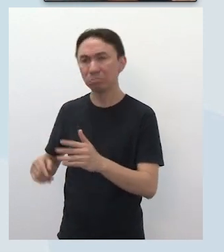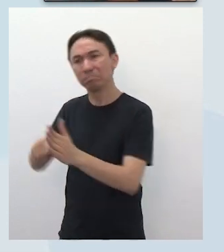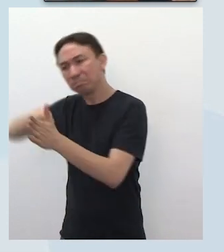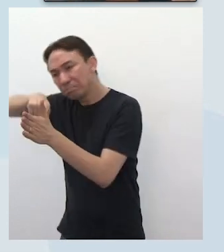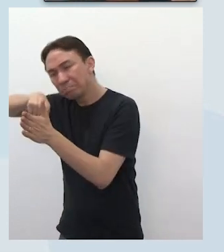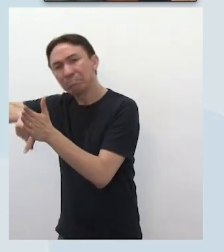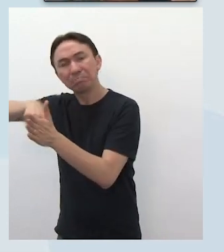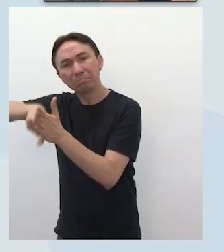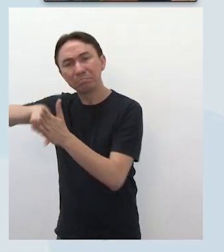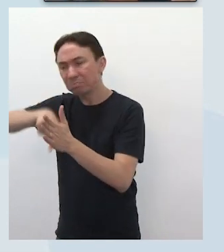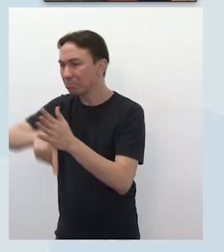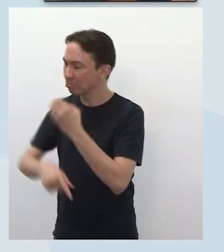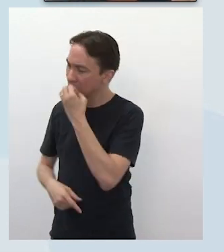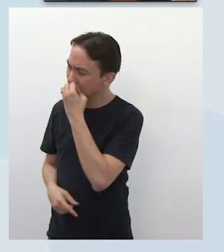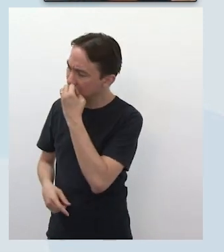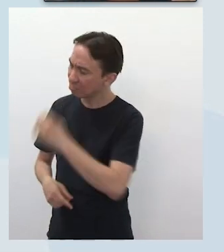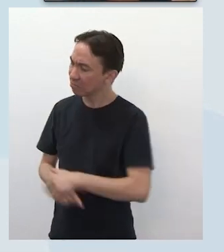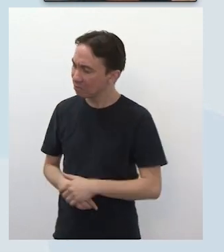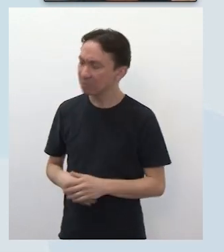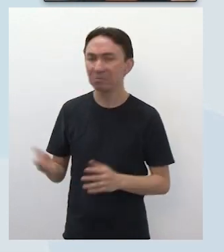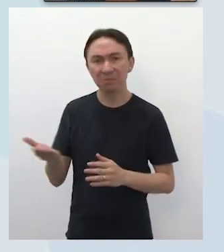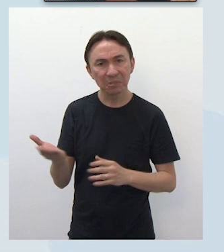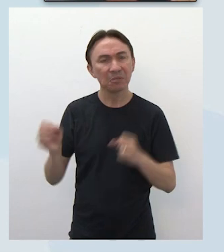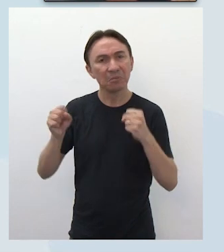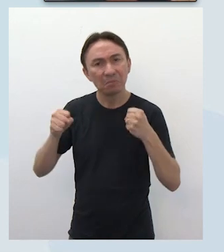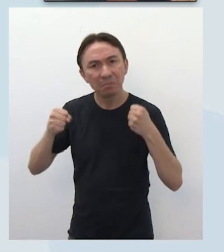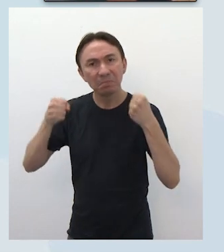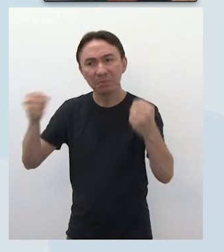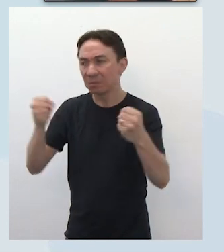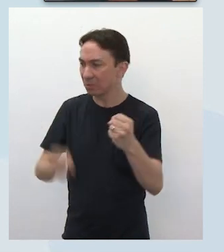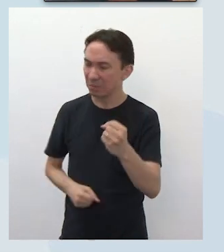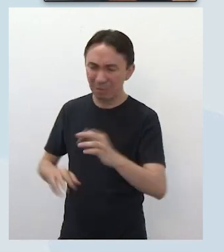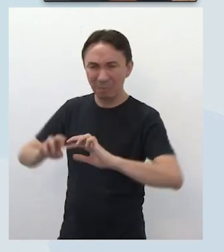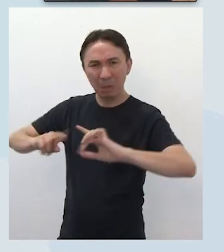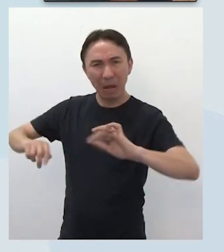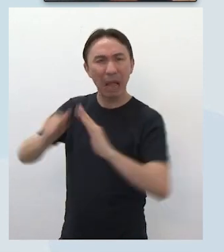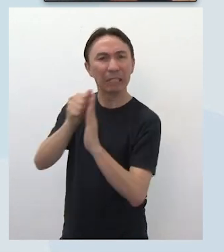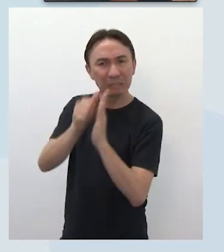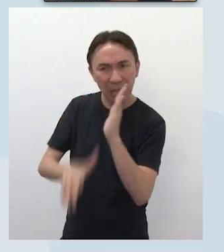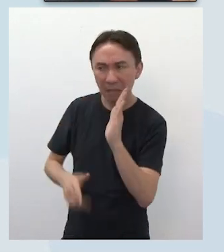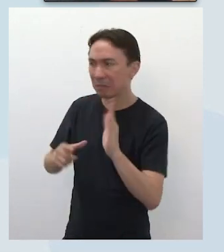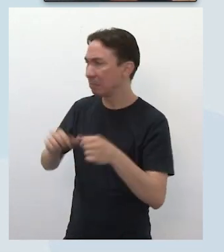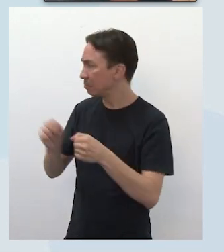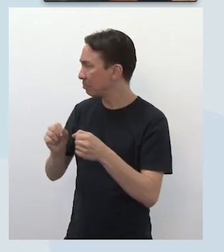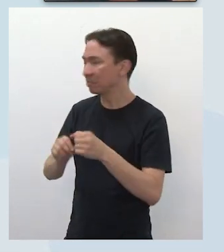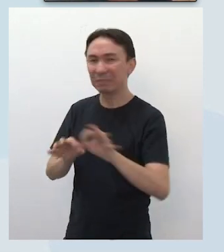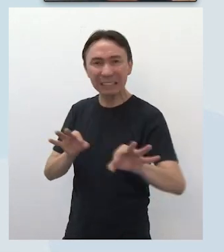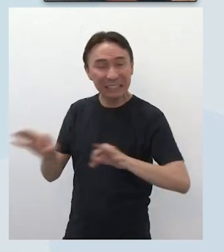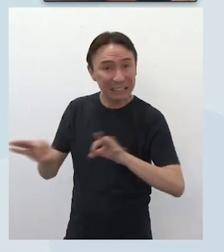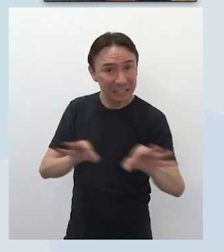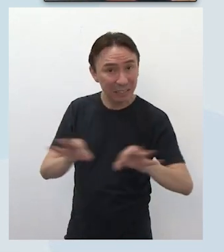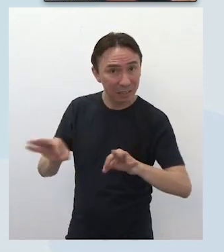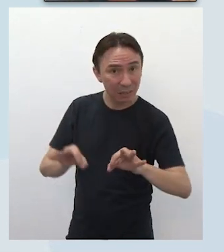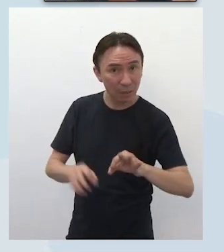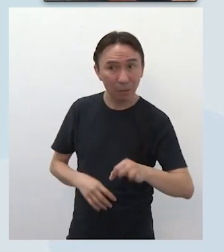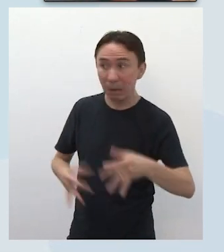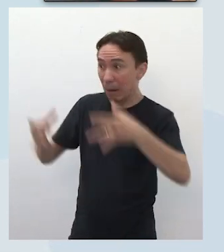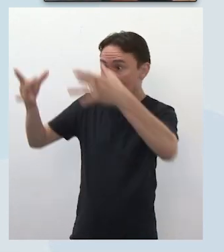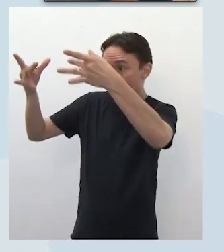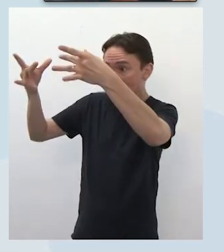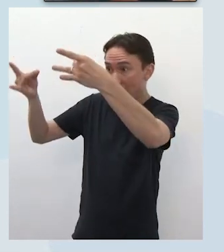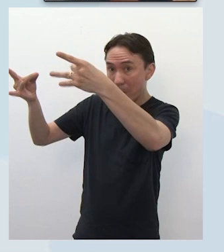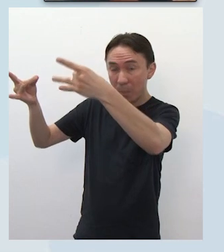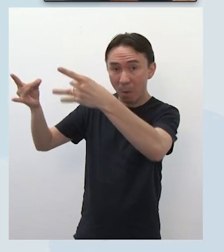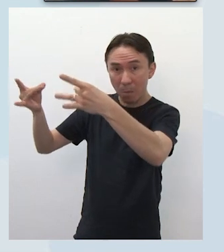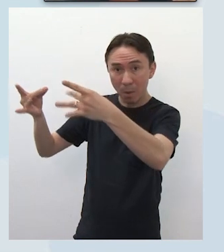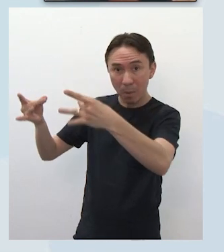consigo ver o seu empenho em desenvolver suas tarefas. Veja que quando eu faço toda essa descrição, a